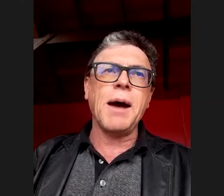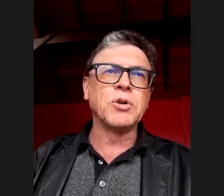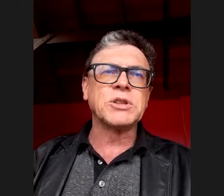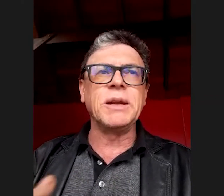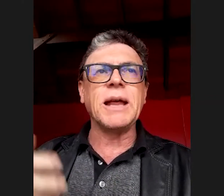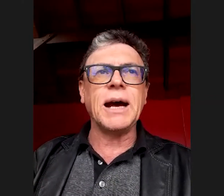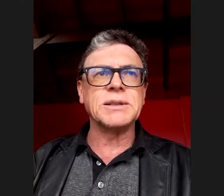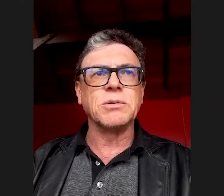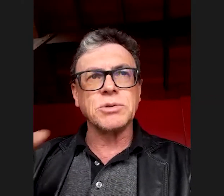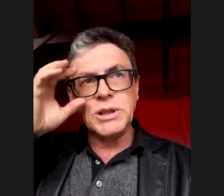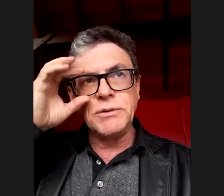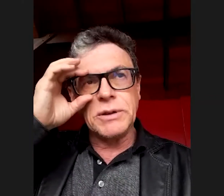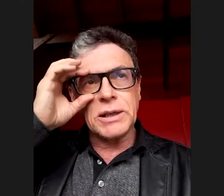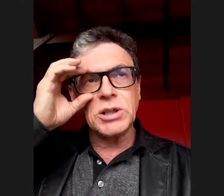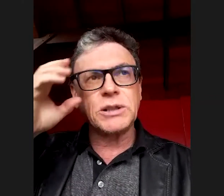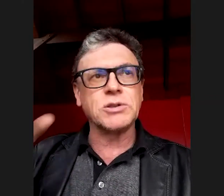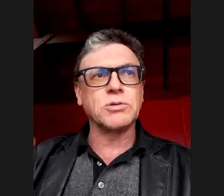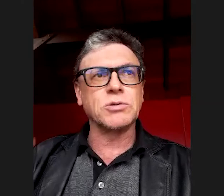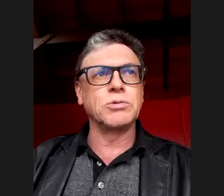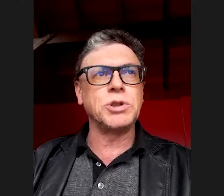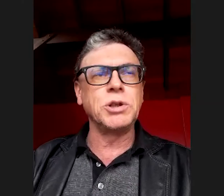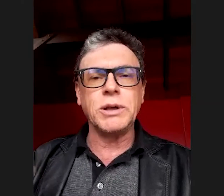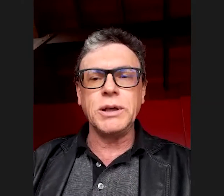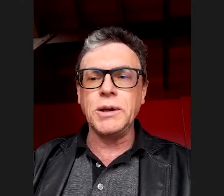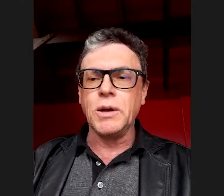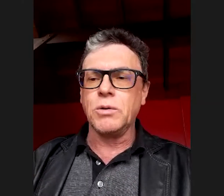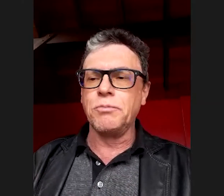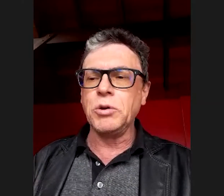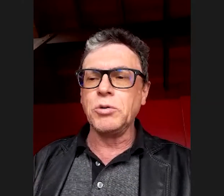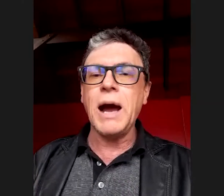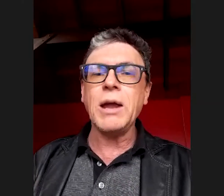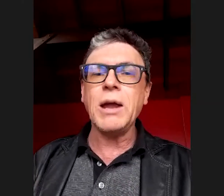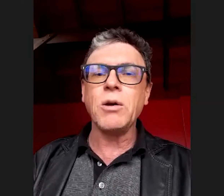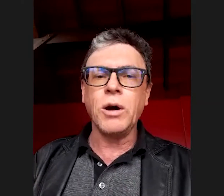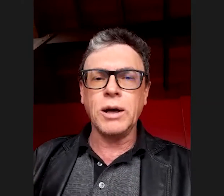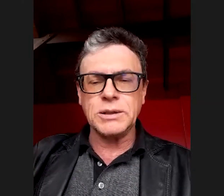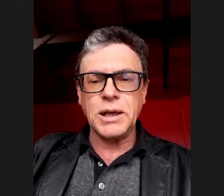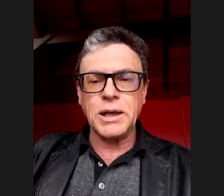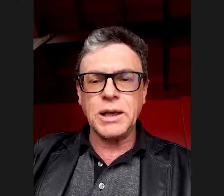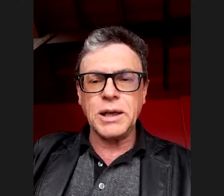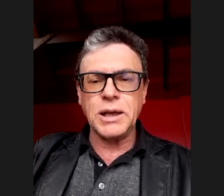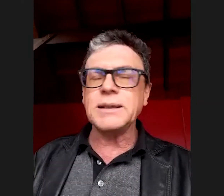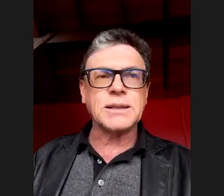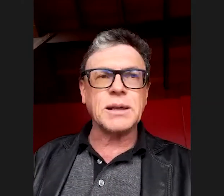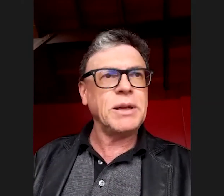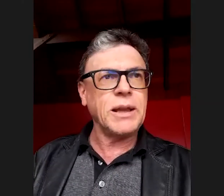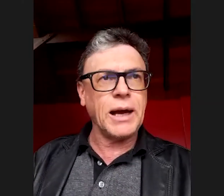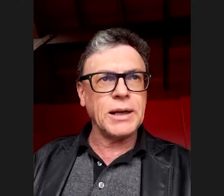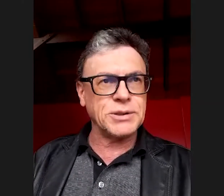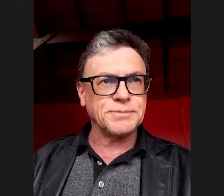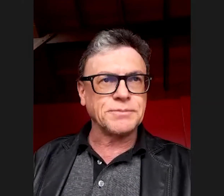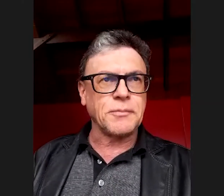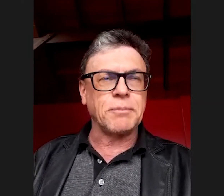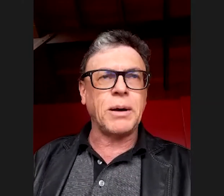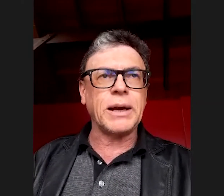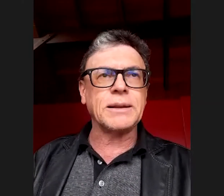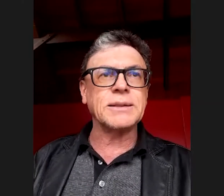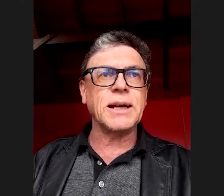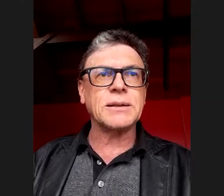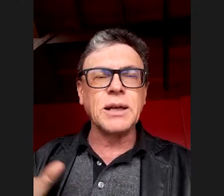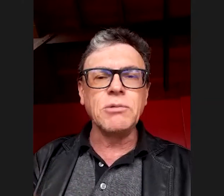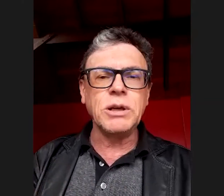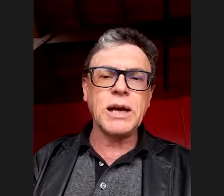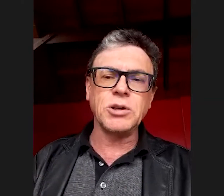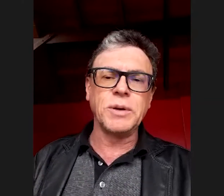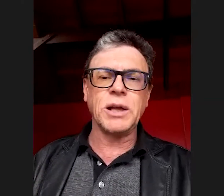Há possibilidades, inclusive, da gente estar discutindo aí um período maior de tempo da estabilidade, para